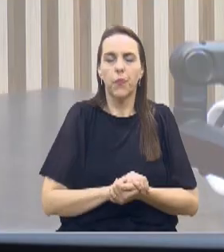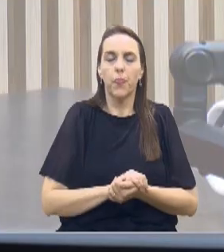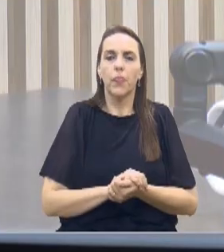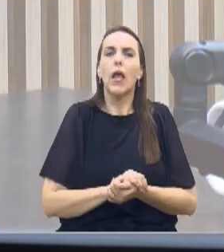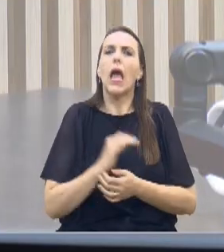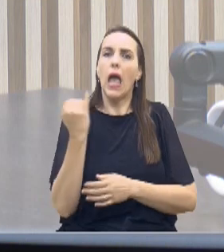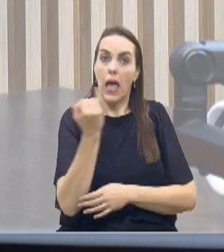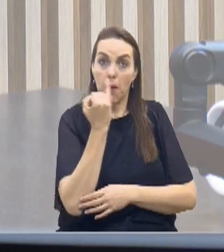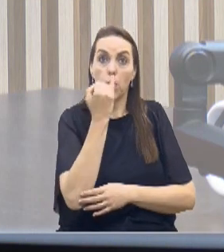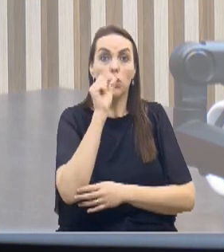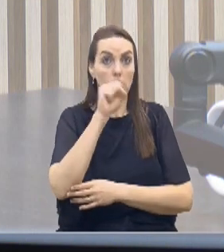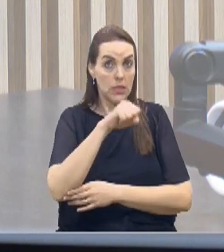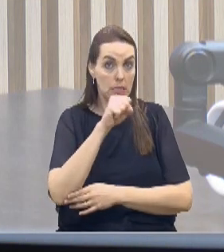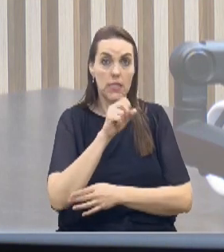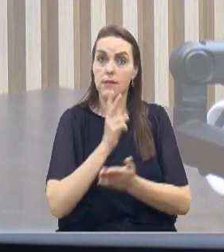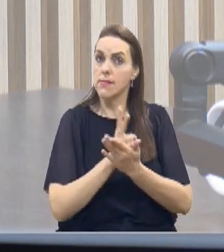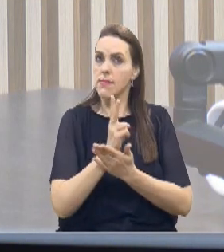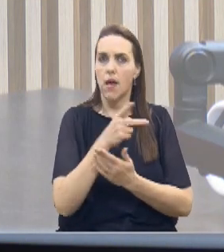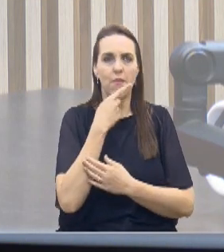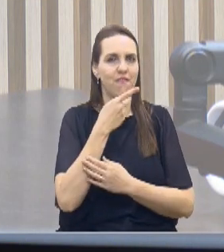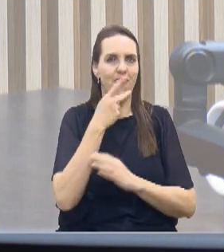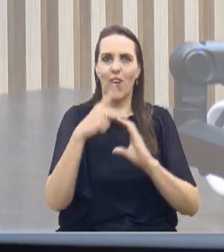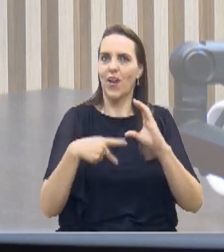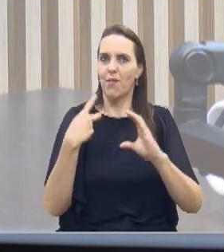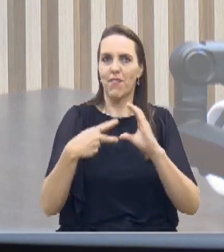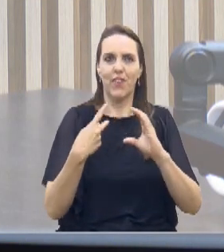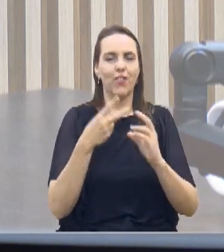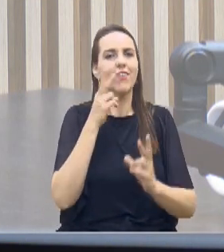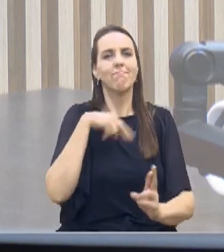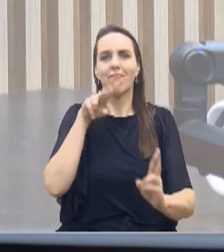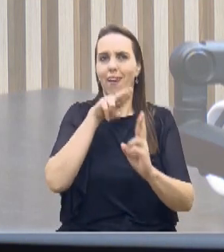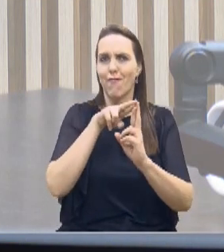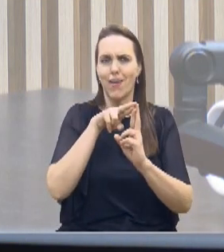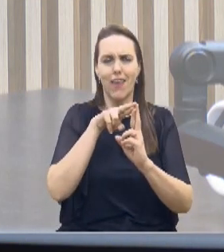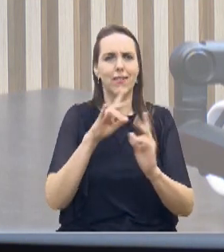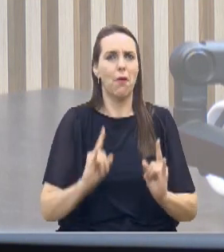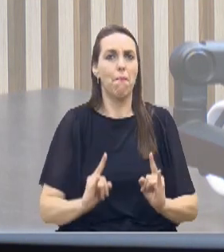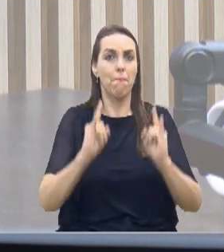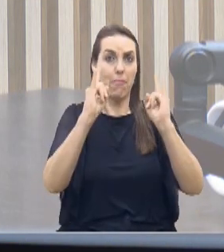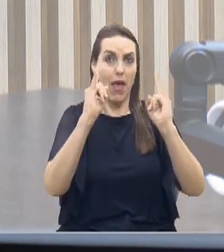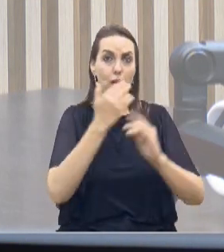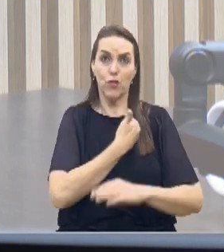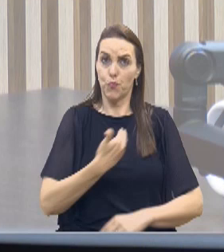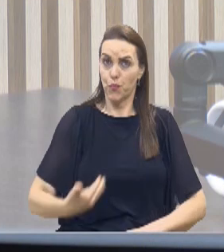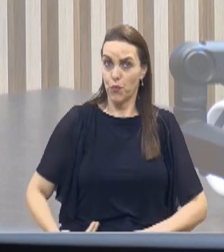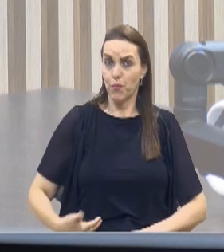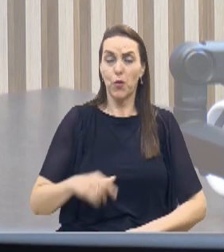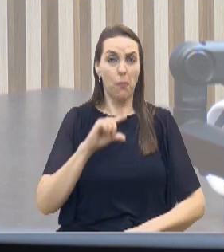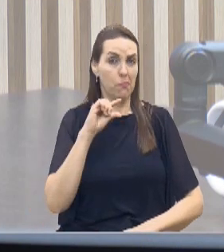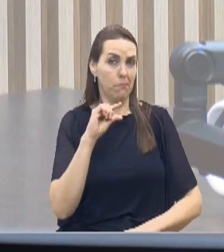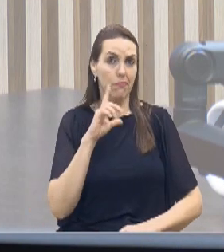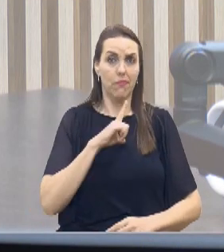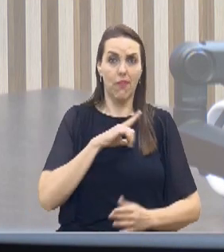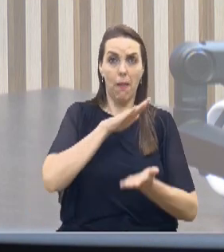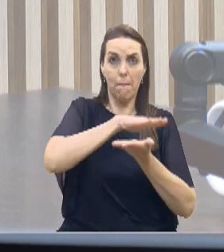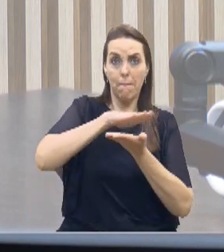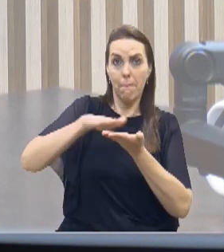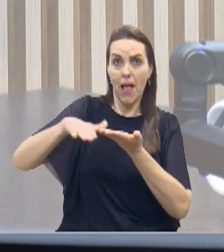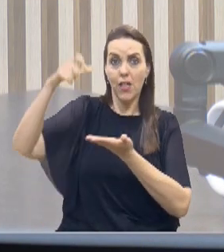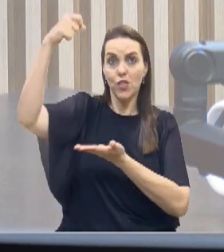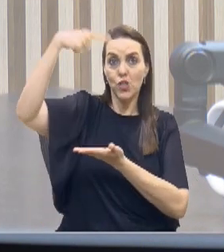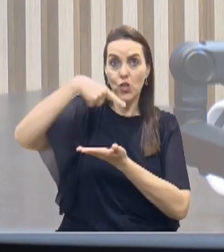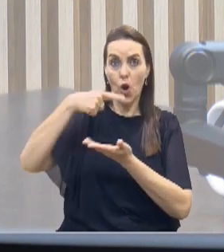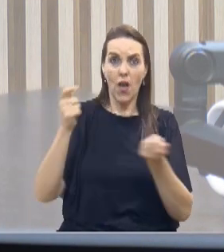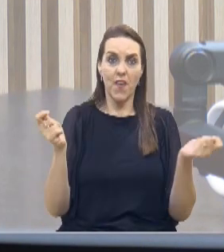falo sempre de novo, a Câmara é uma referência, um dos poucos prédios públicos hoje que tem as placas solares, né? Ou seja, a gente está falando de eficiência